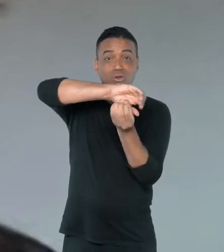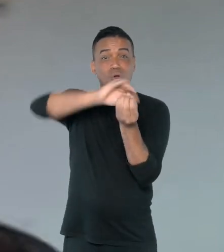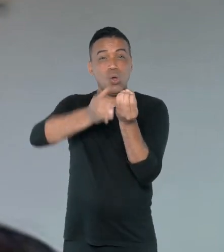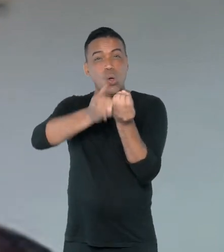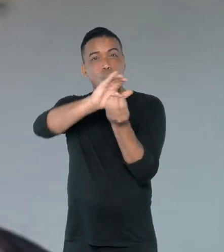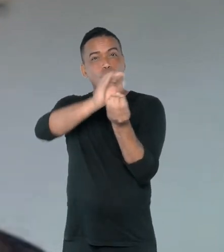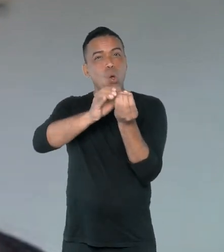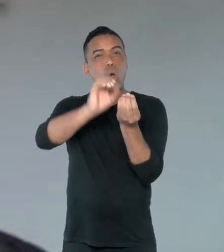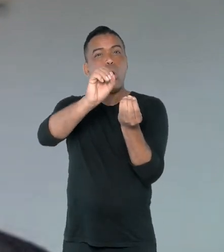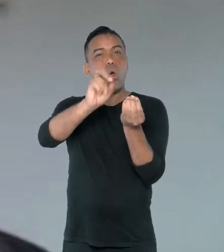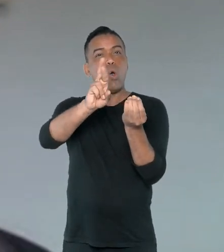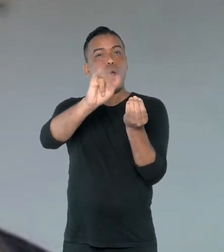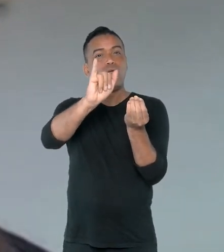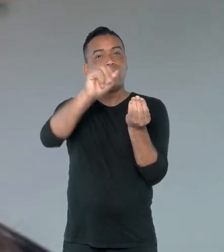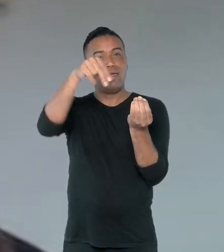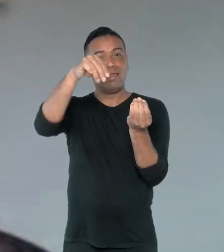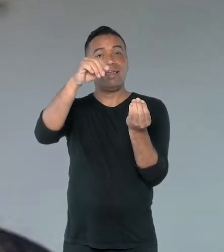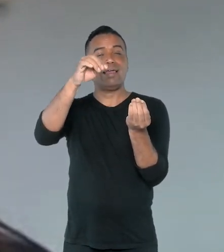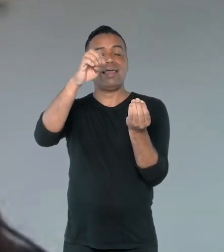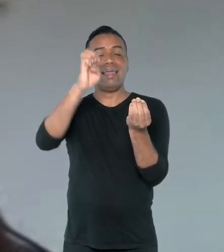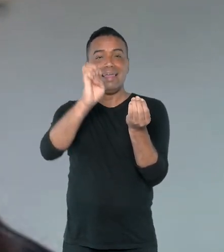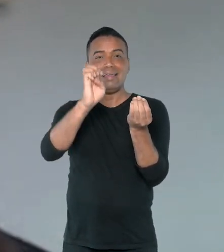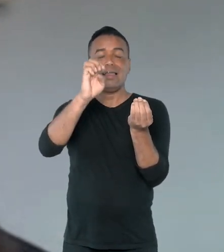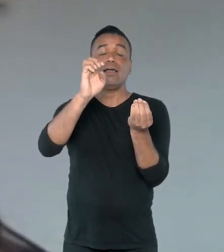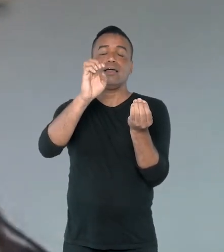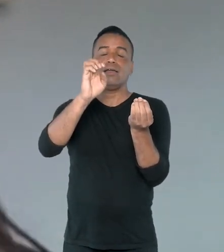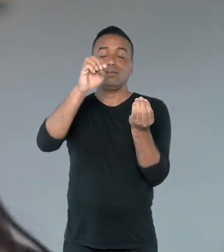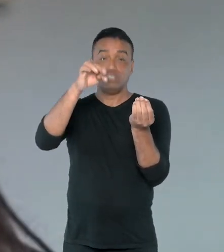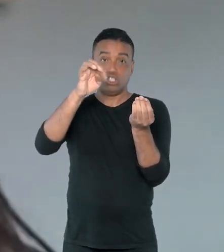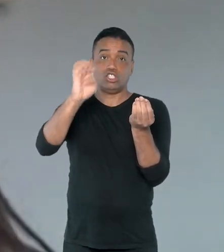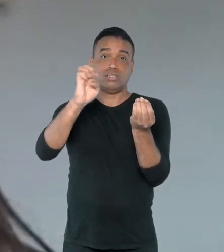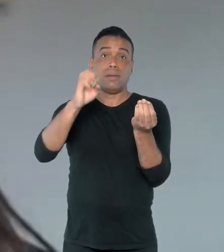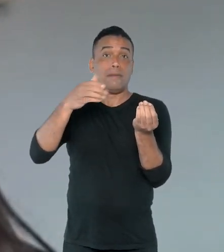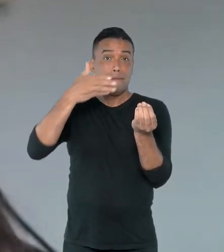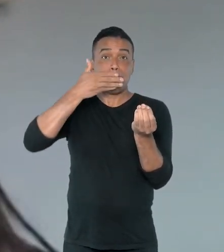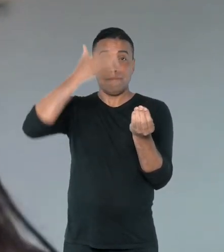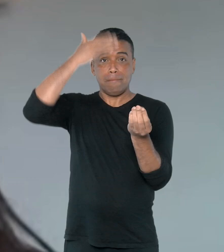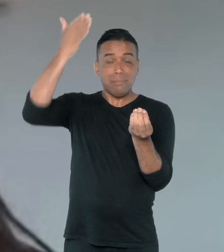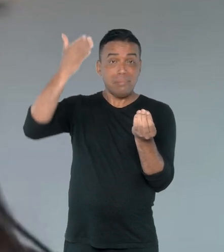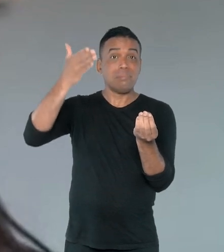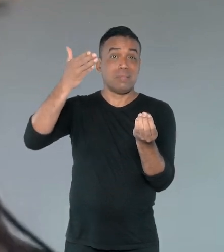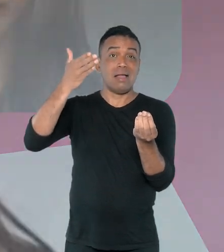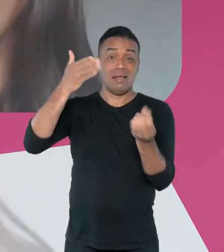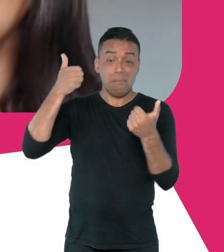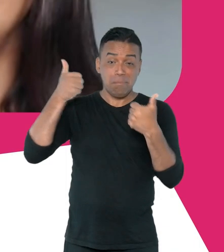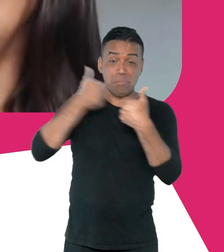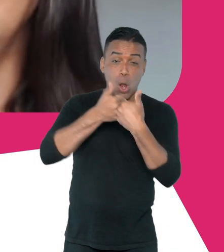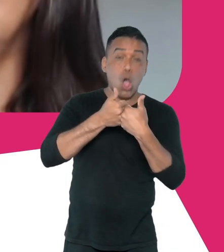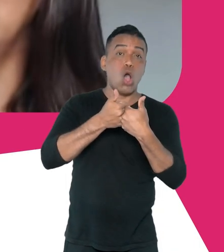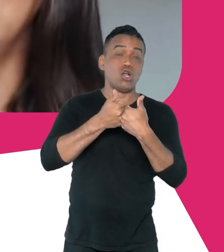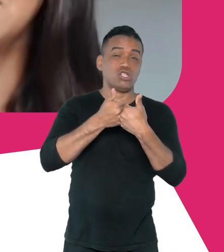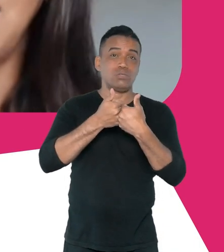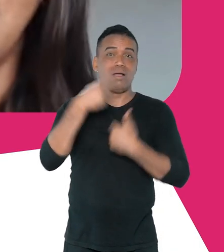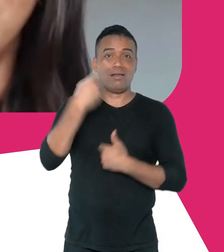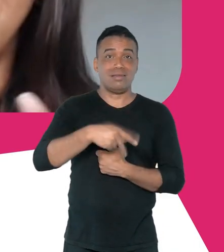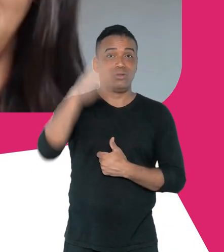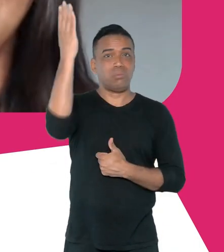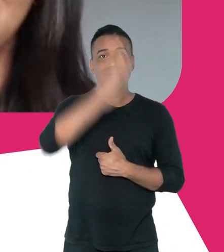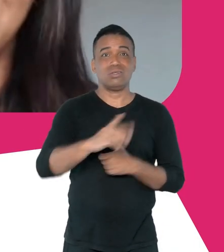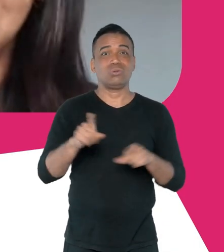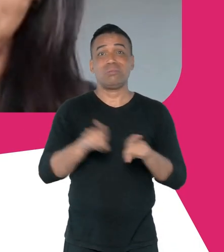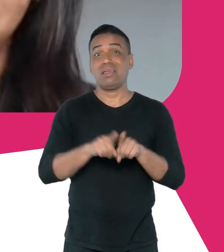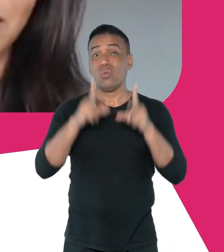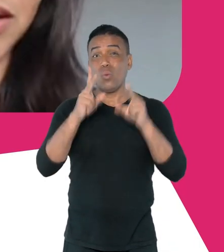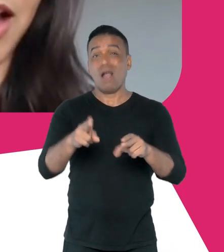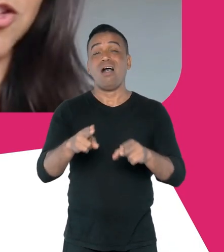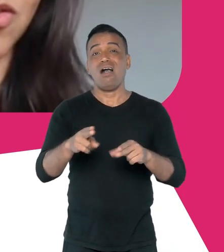forte, e infelizmente isso chegando próximo da gente aqui no Brasil também, as pessoas colocando as religiões à